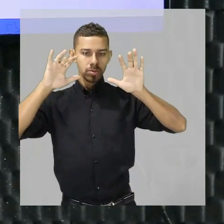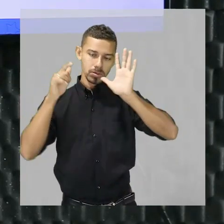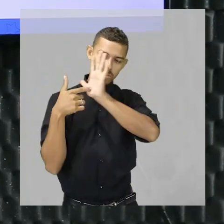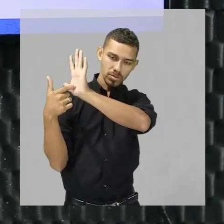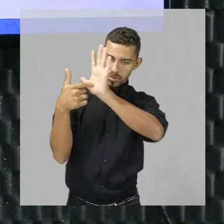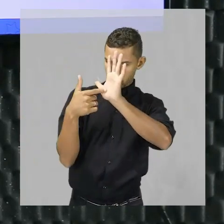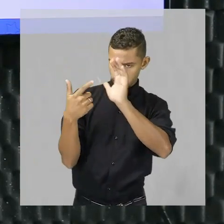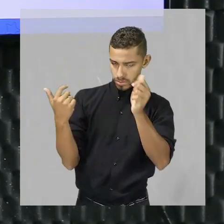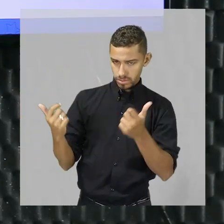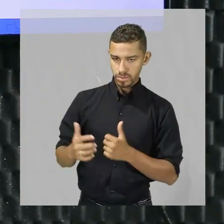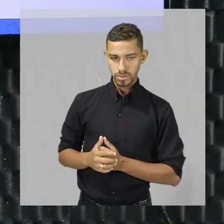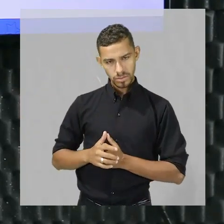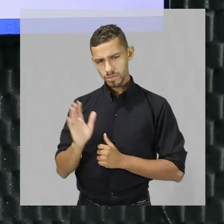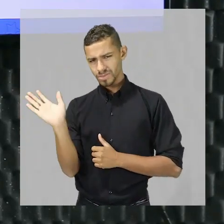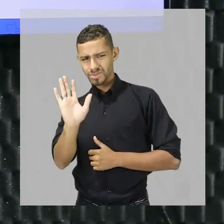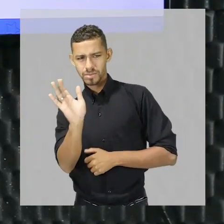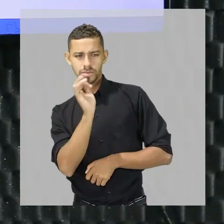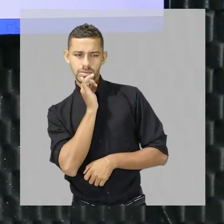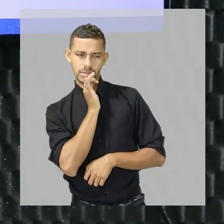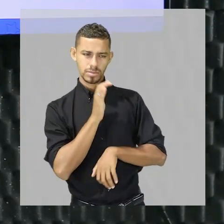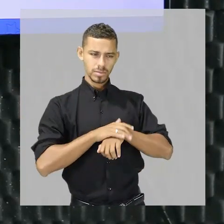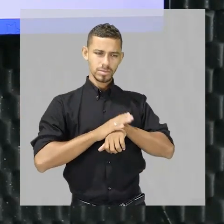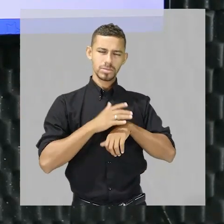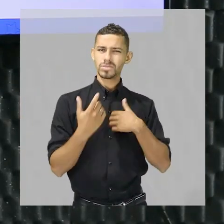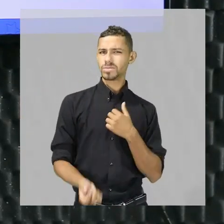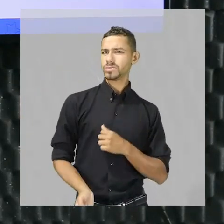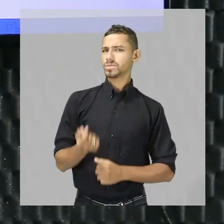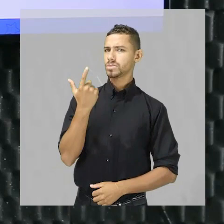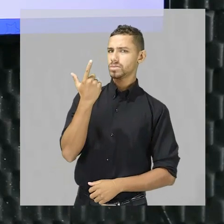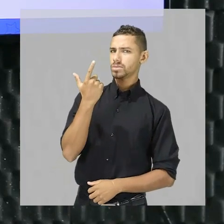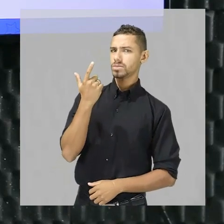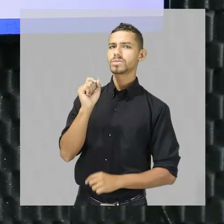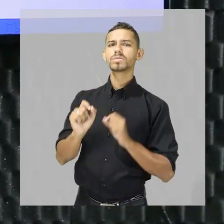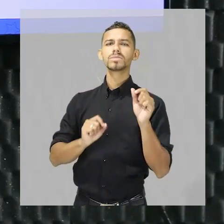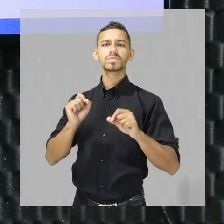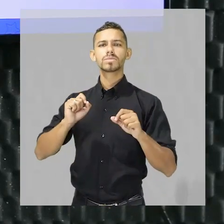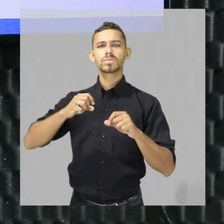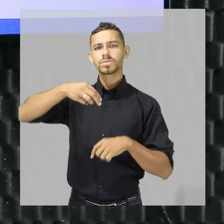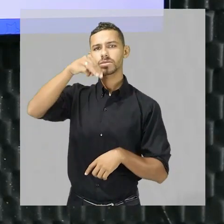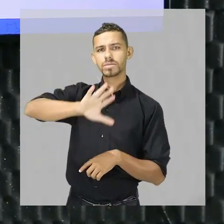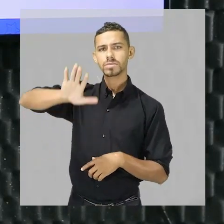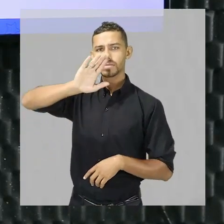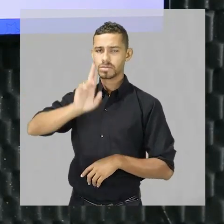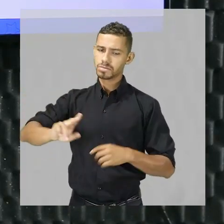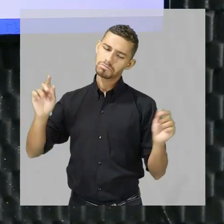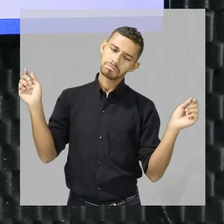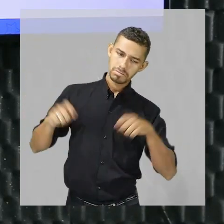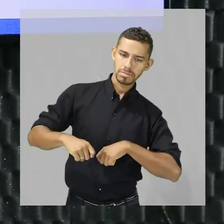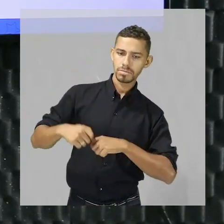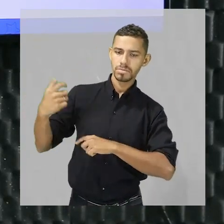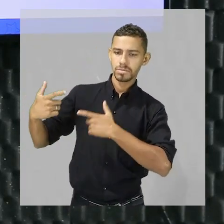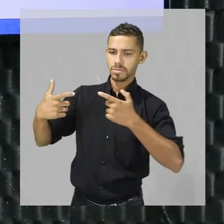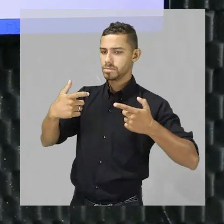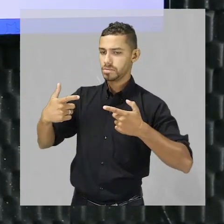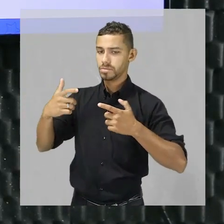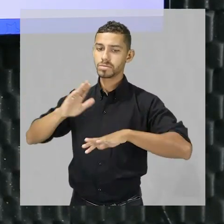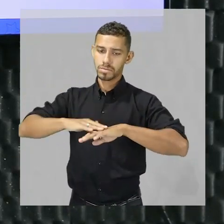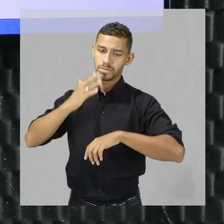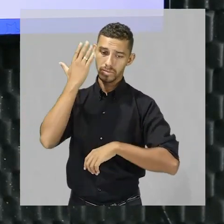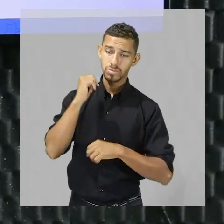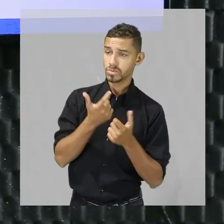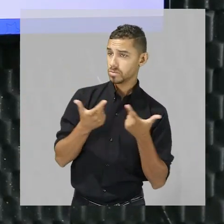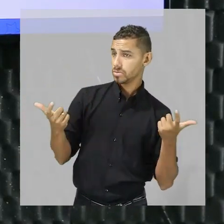continua, não é, portanto, de estranhar que o mapa também serve para fazer a guerra. Muito bem. Porém, sua